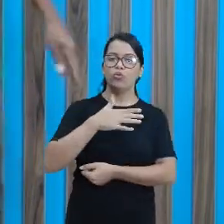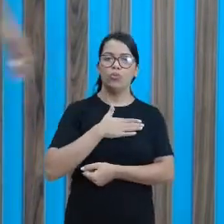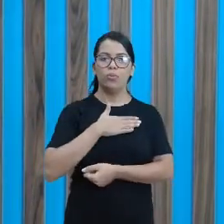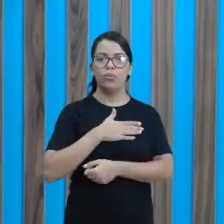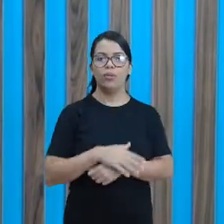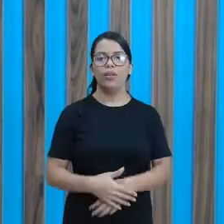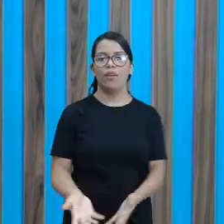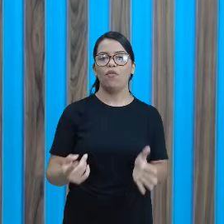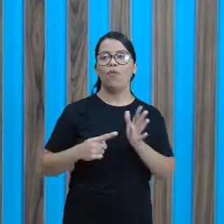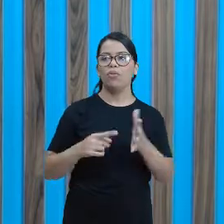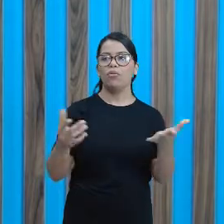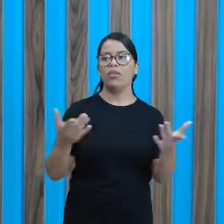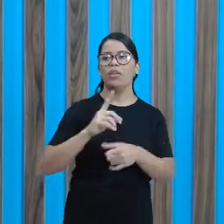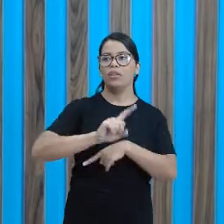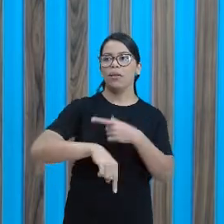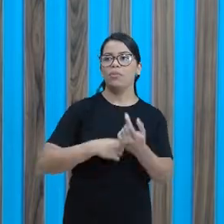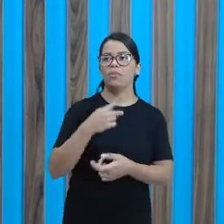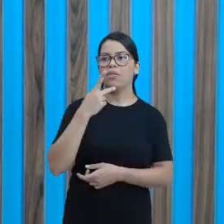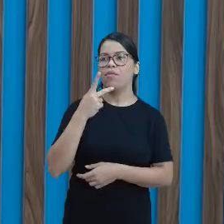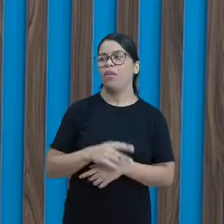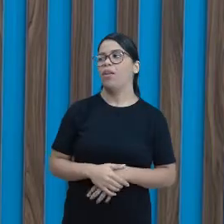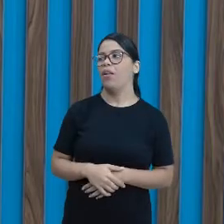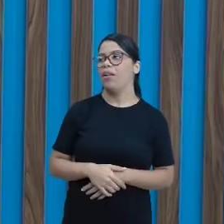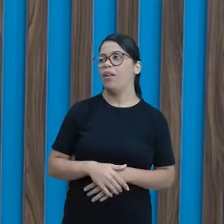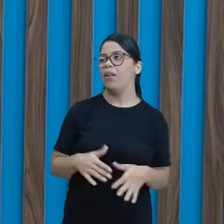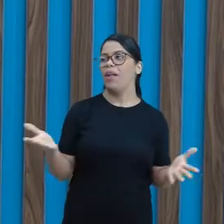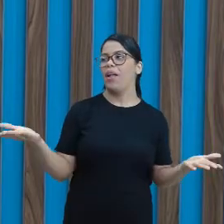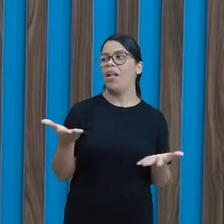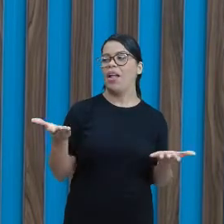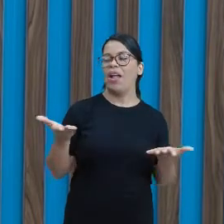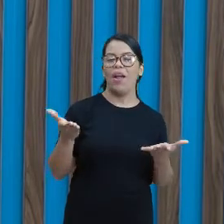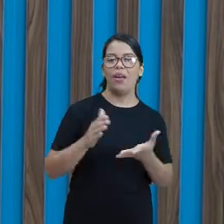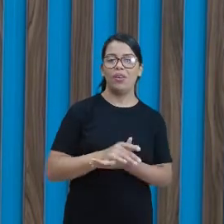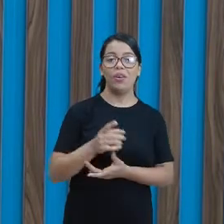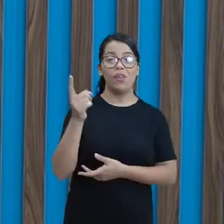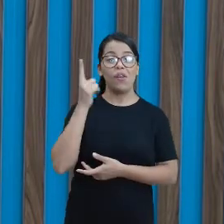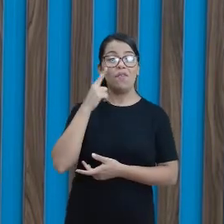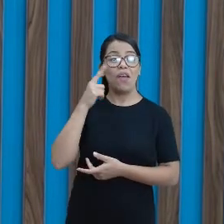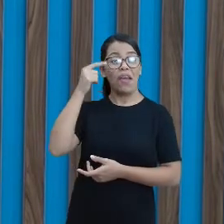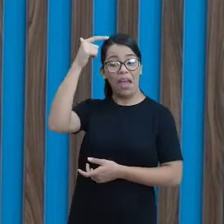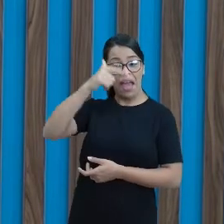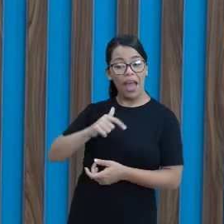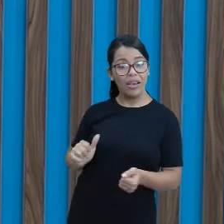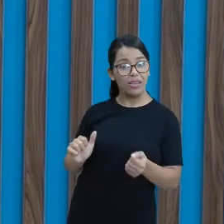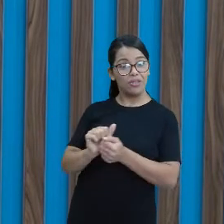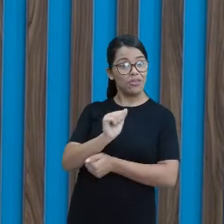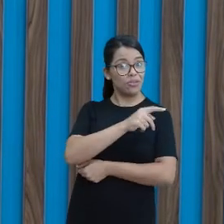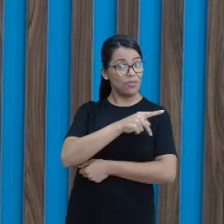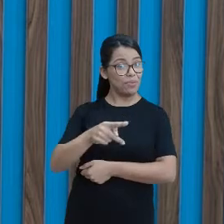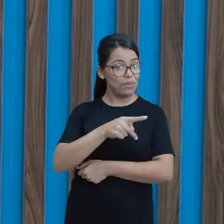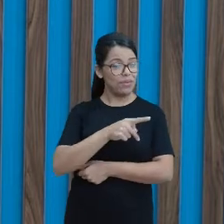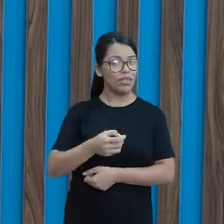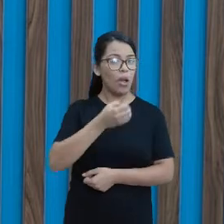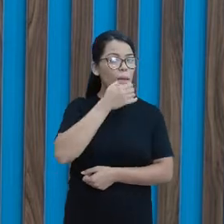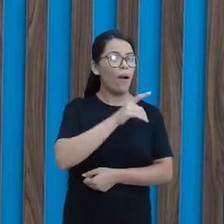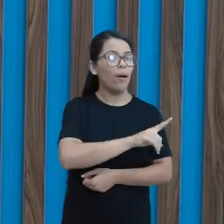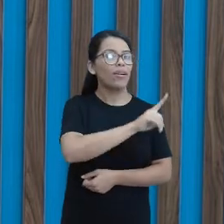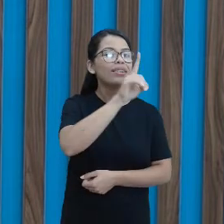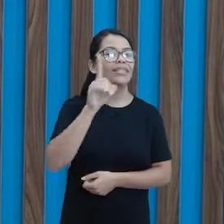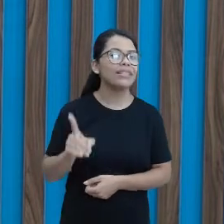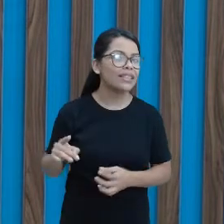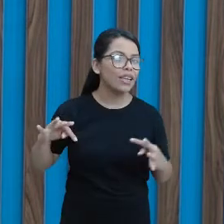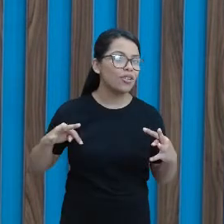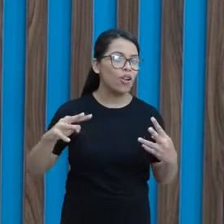vou passar logo agora, professor. Depois eu falo do QR Code. Passa logo agora. Olha quem está aqui com ele. Bom